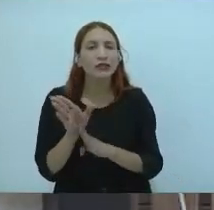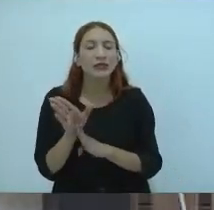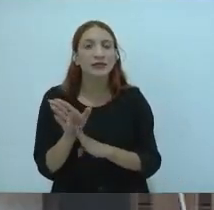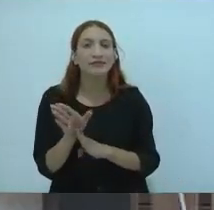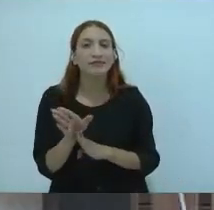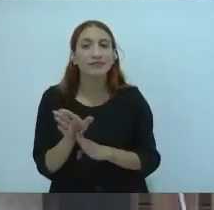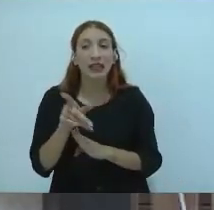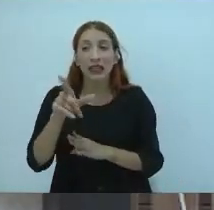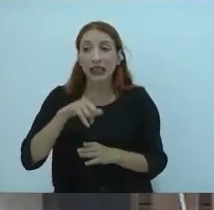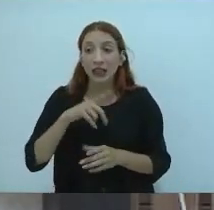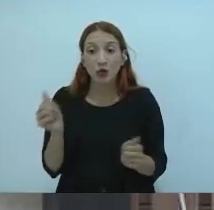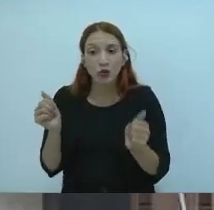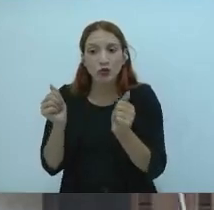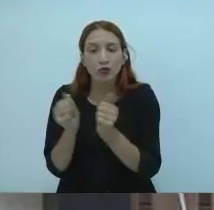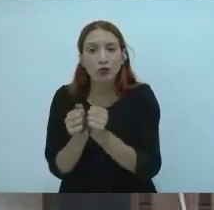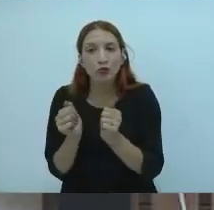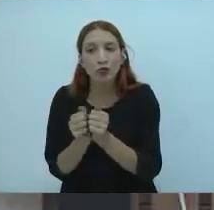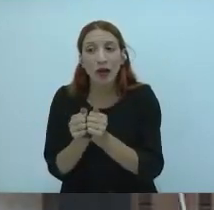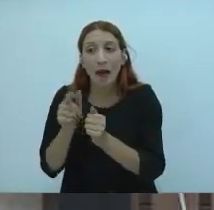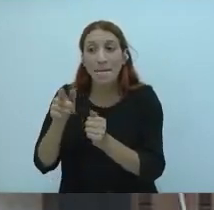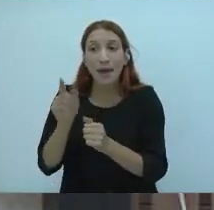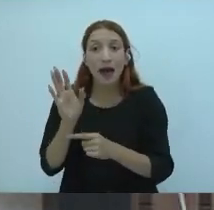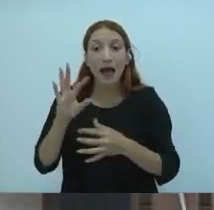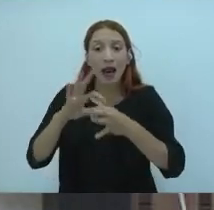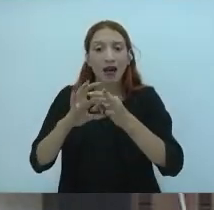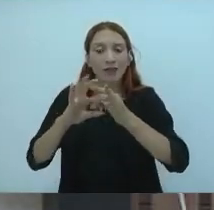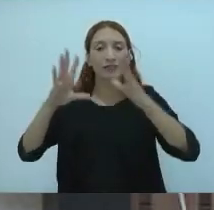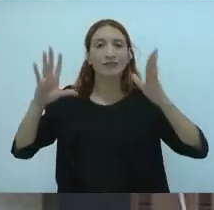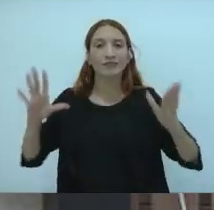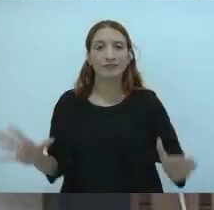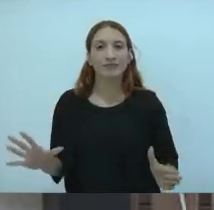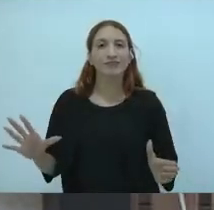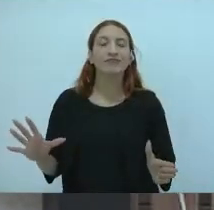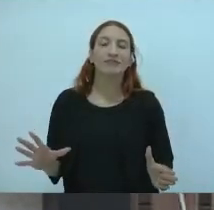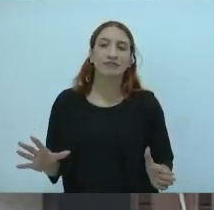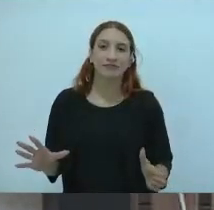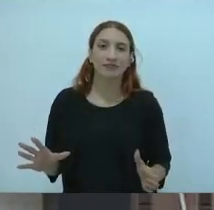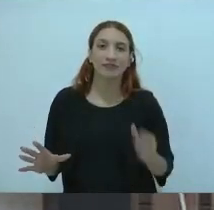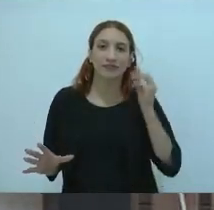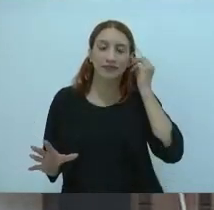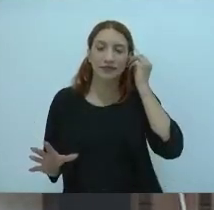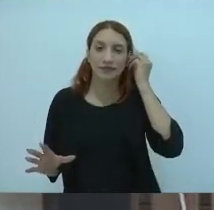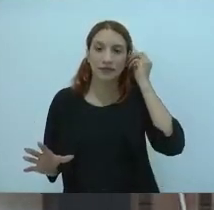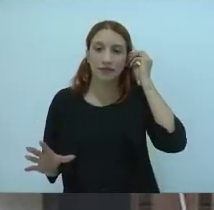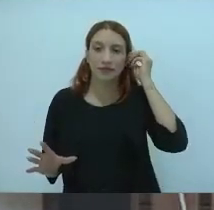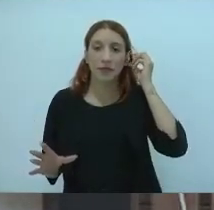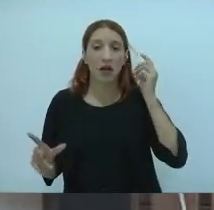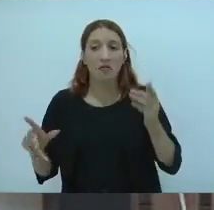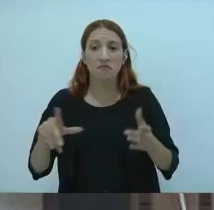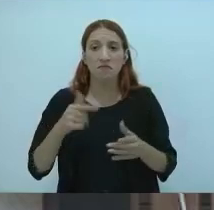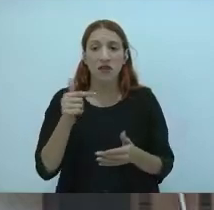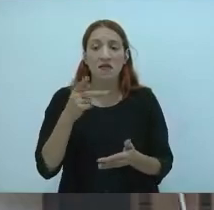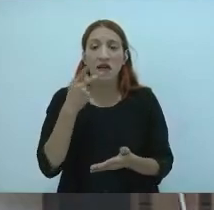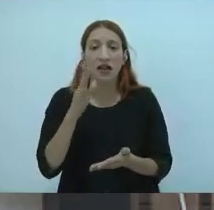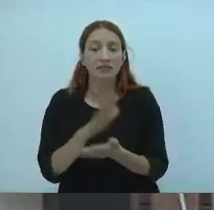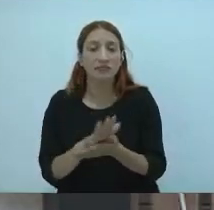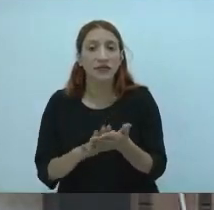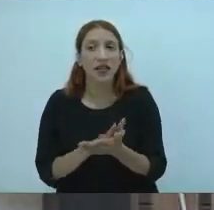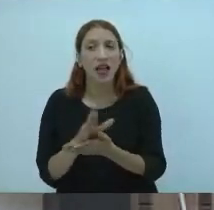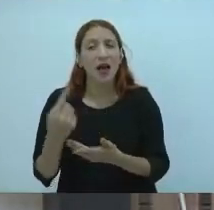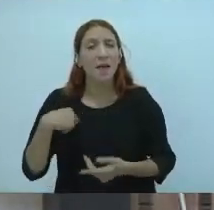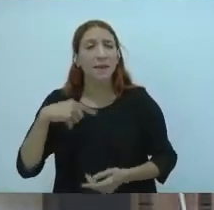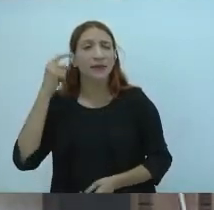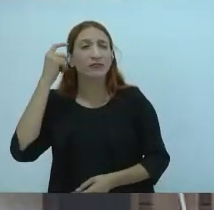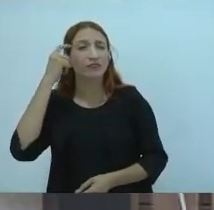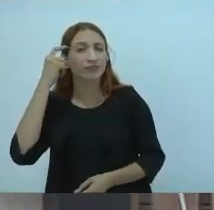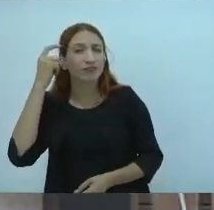ali está Para justamente das liberações municipais sem mais é dizer deixa aqui o pensamento